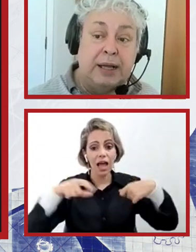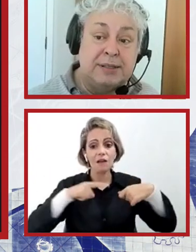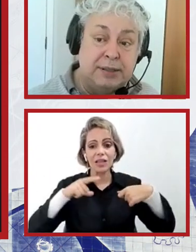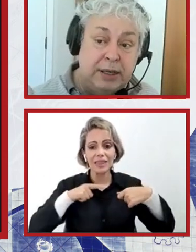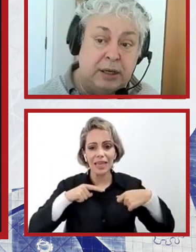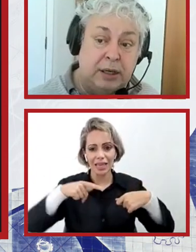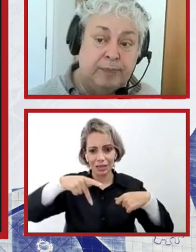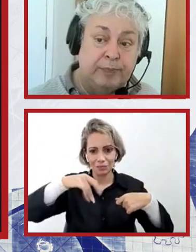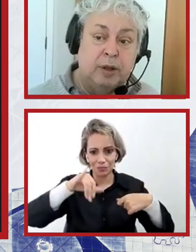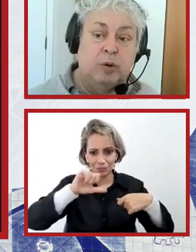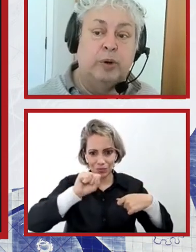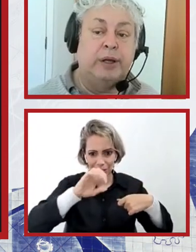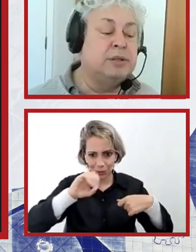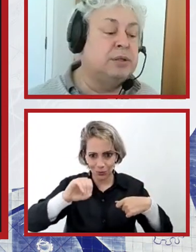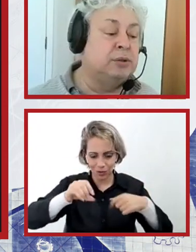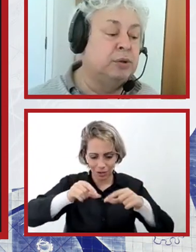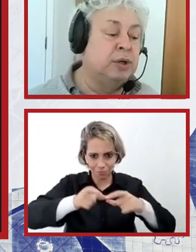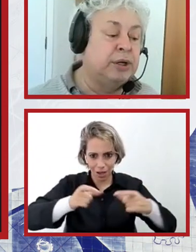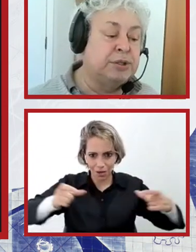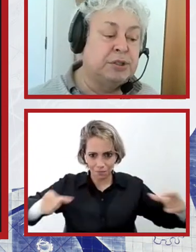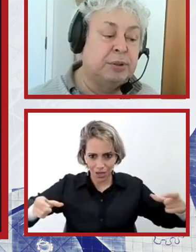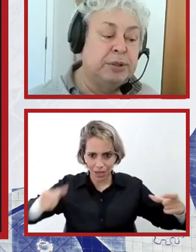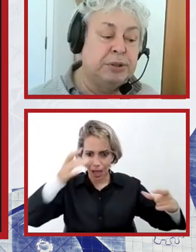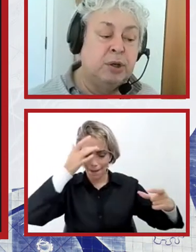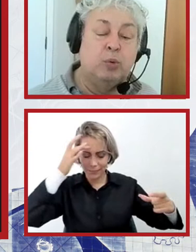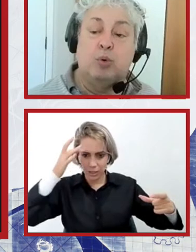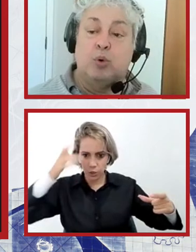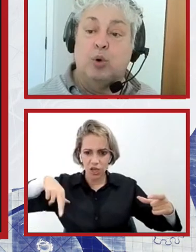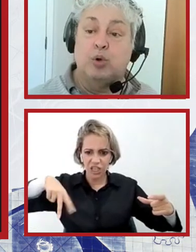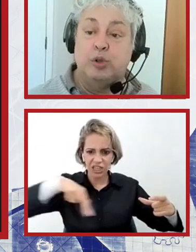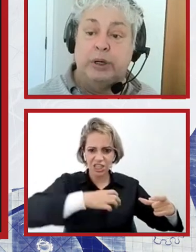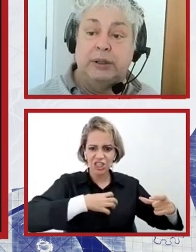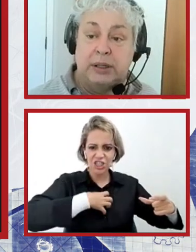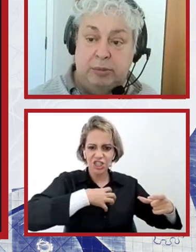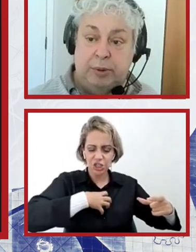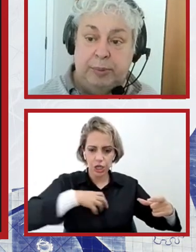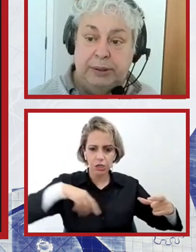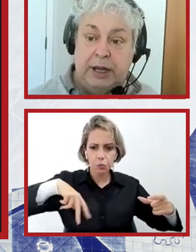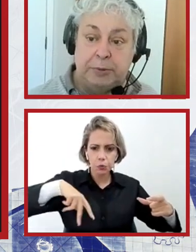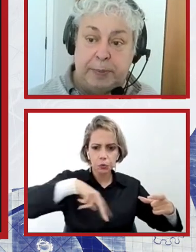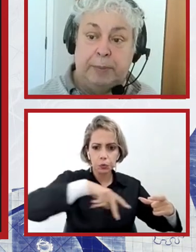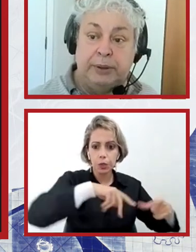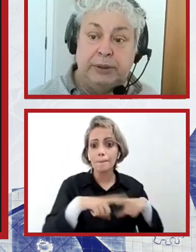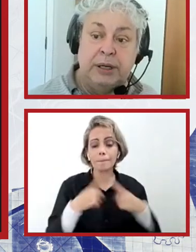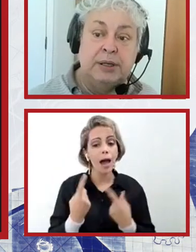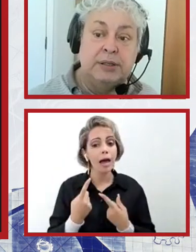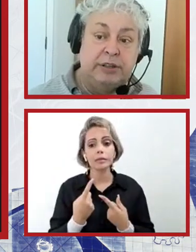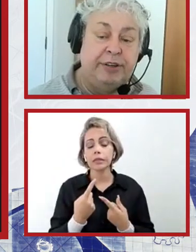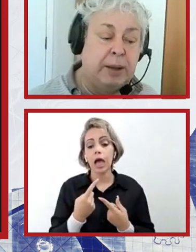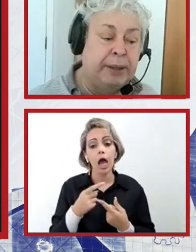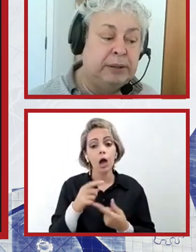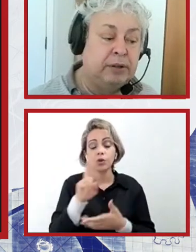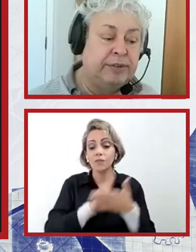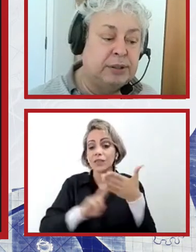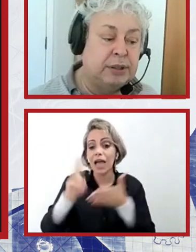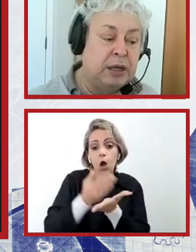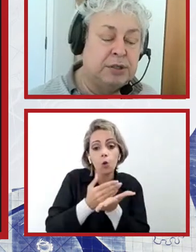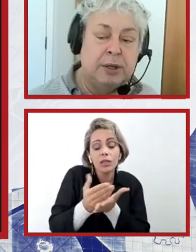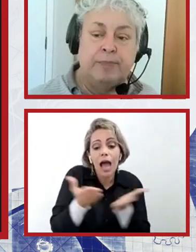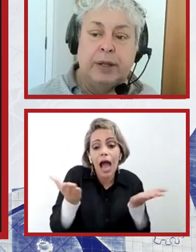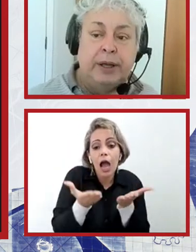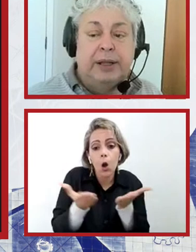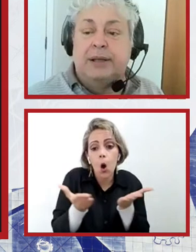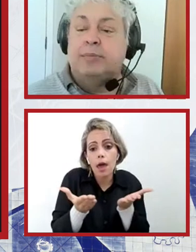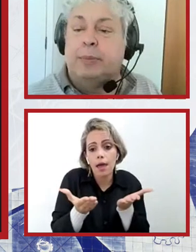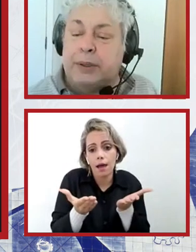que trazer um requisito que a gente chama de um curso de orientação e mobilidade para ela poder se virar bem na